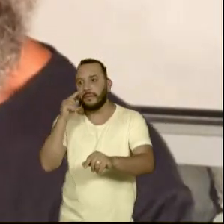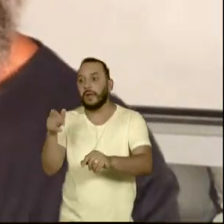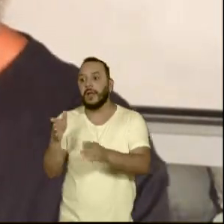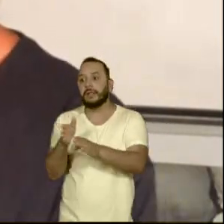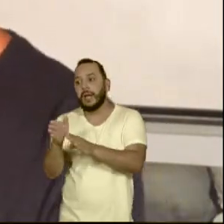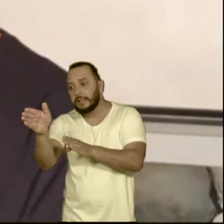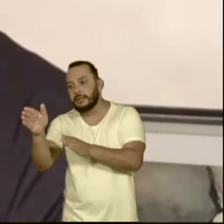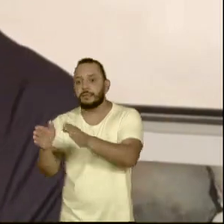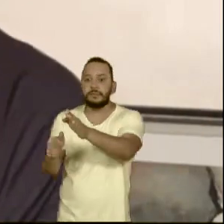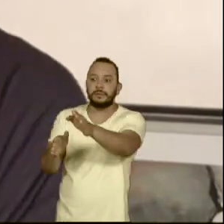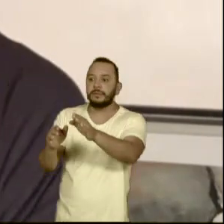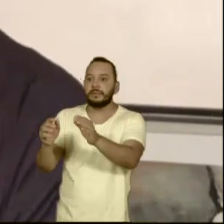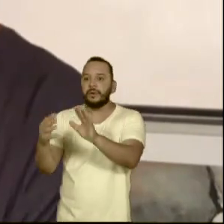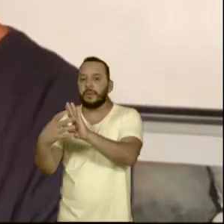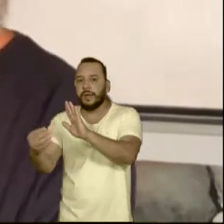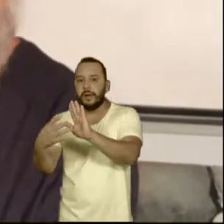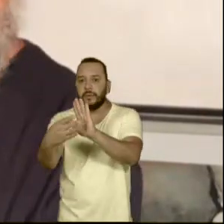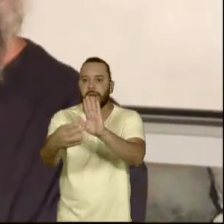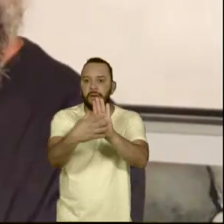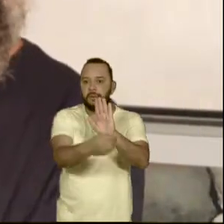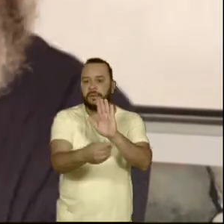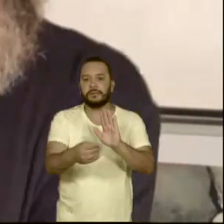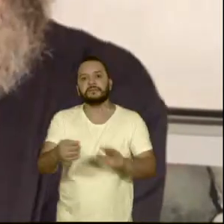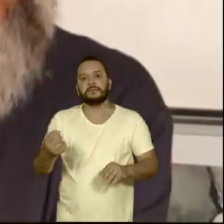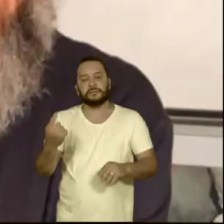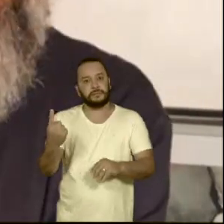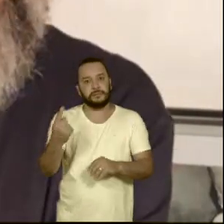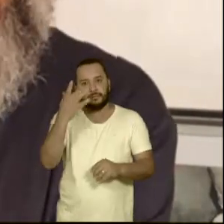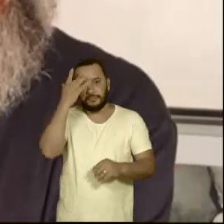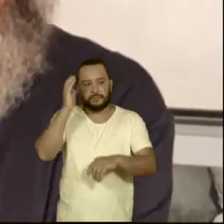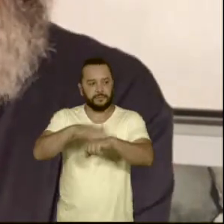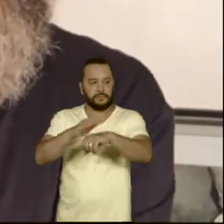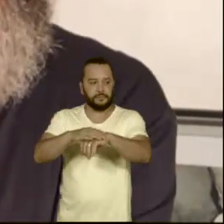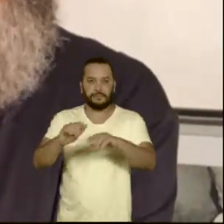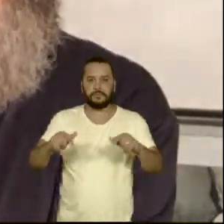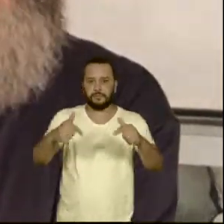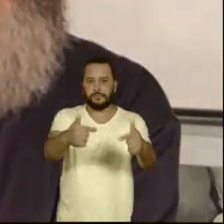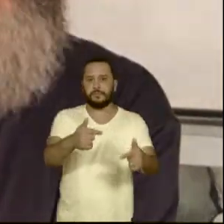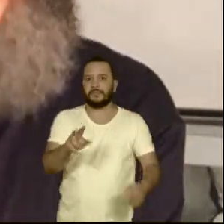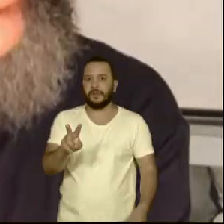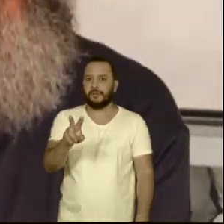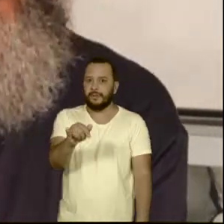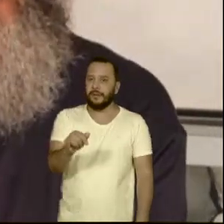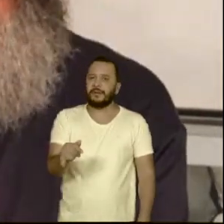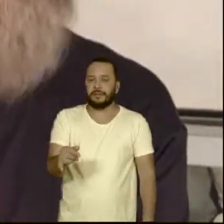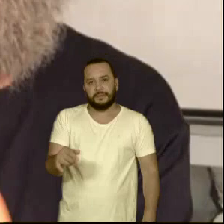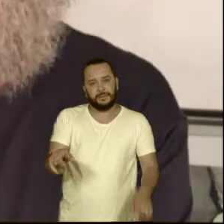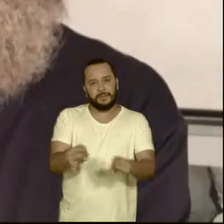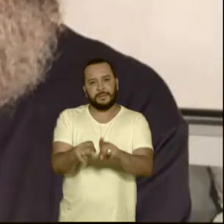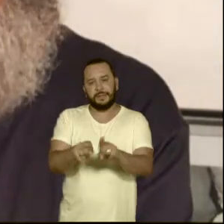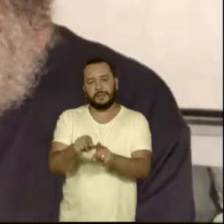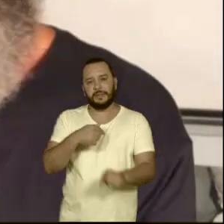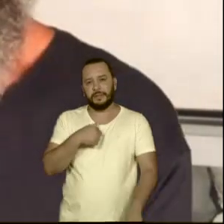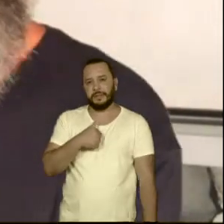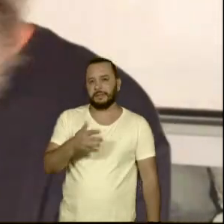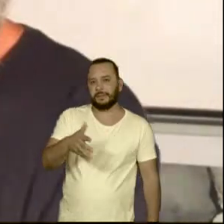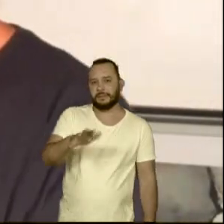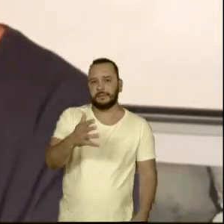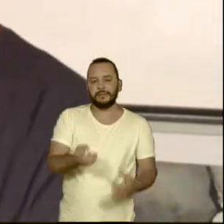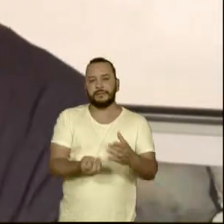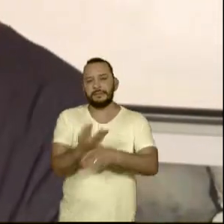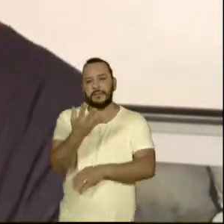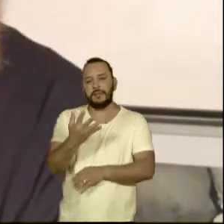para essa linha, eu quero ir para essa linha. E aí vai para alguém que vai executar já com uma encomenda mais ou menos direcionada. Então,